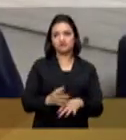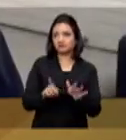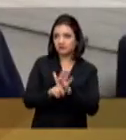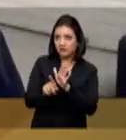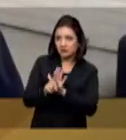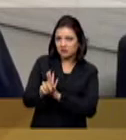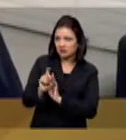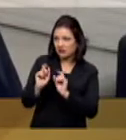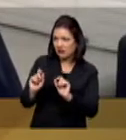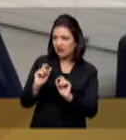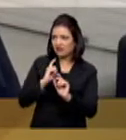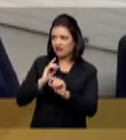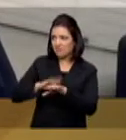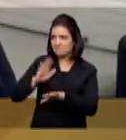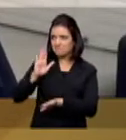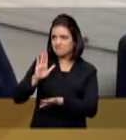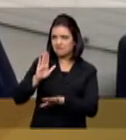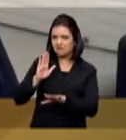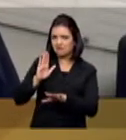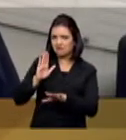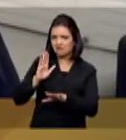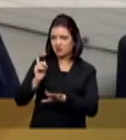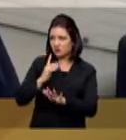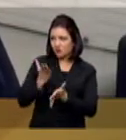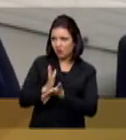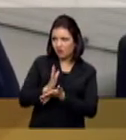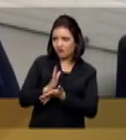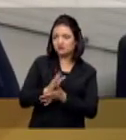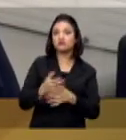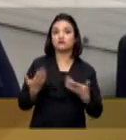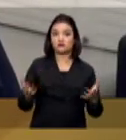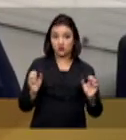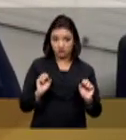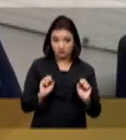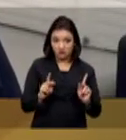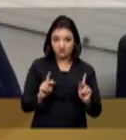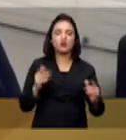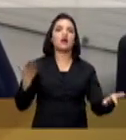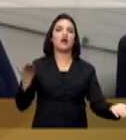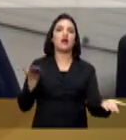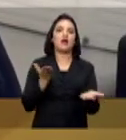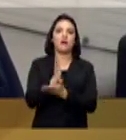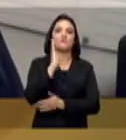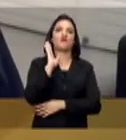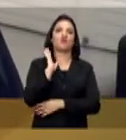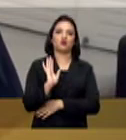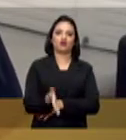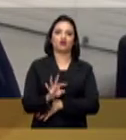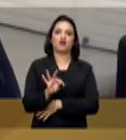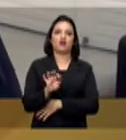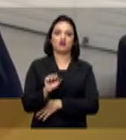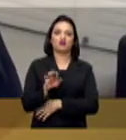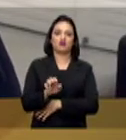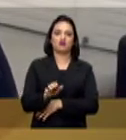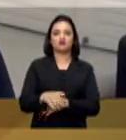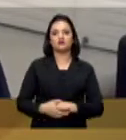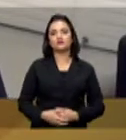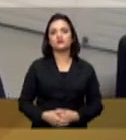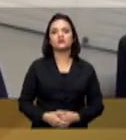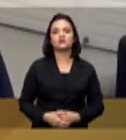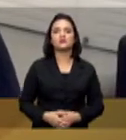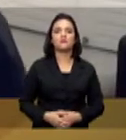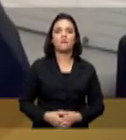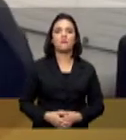mais algum colega gostaria de usar a palavra, eu posso considerar aprovada a tese. Bom, então, proclamo